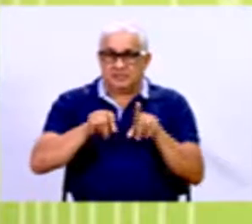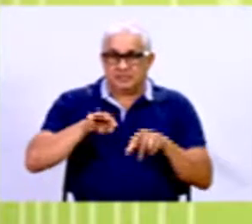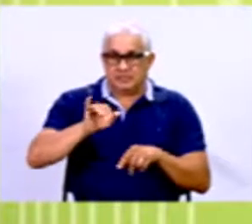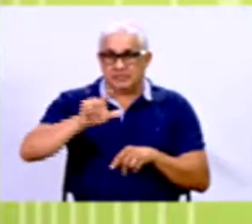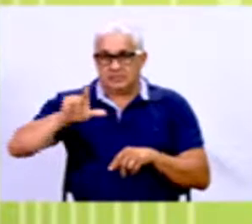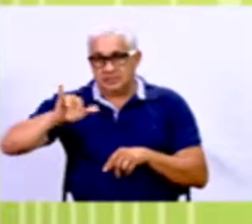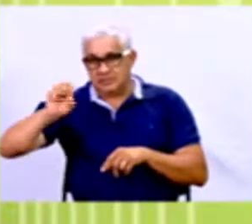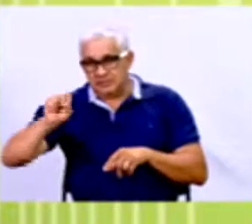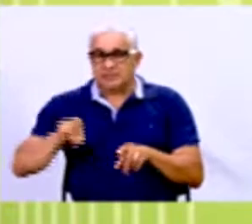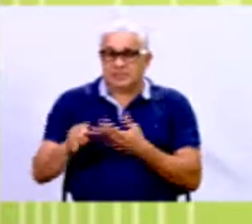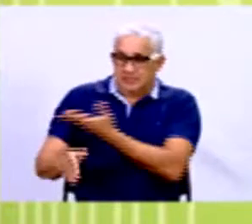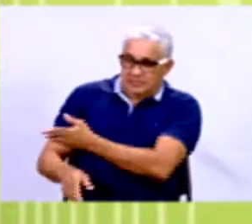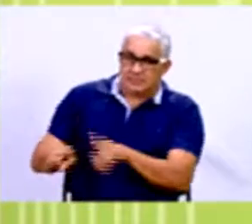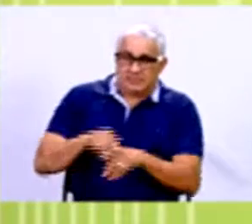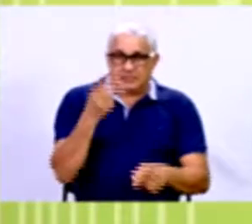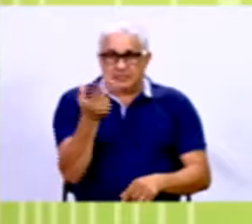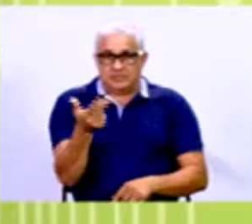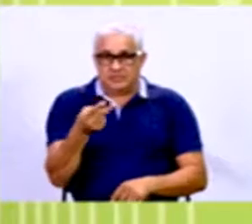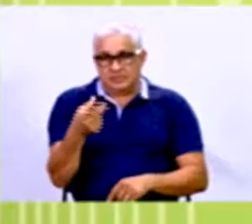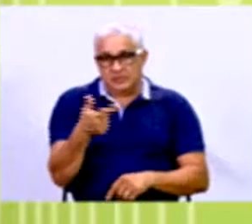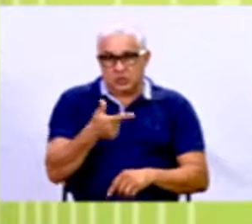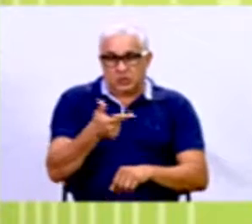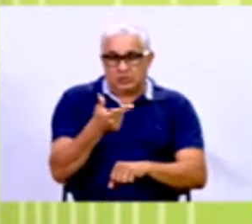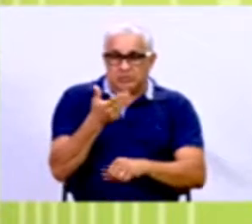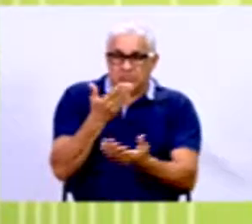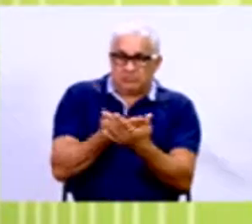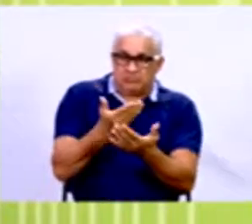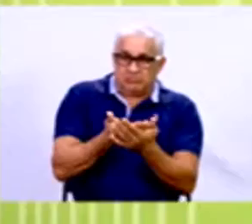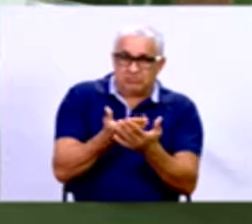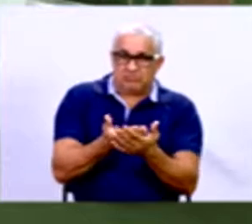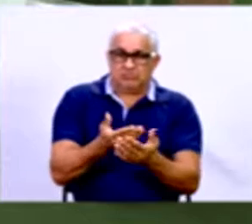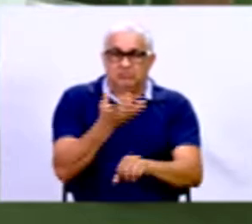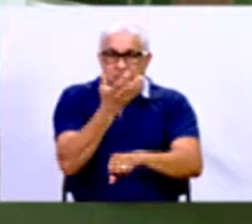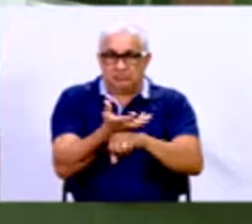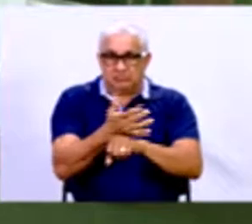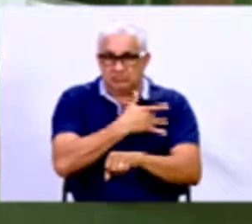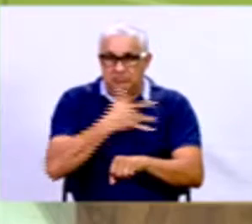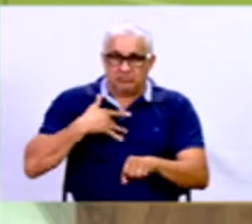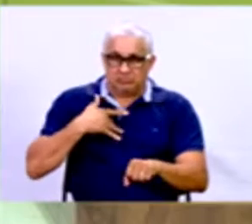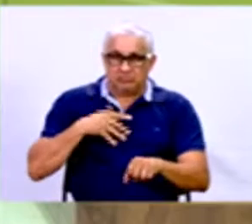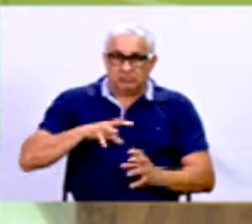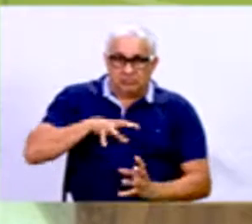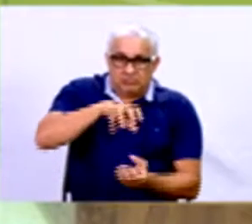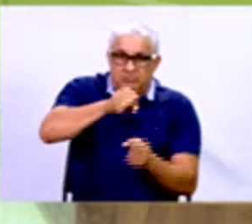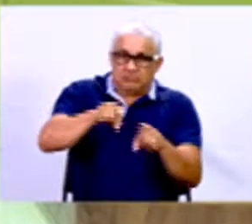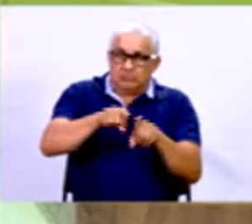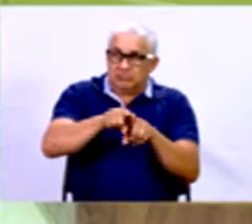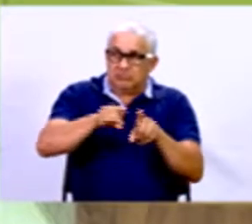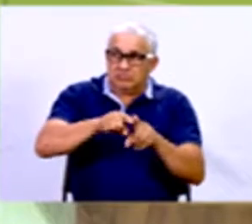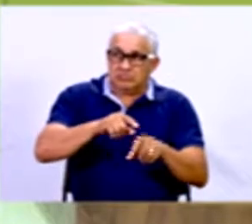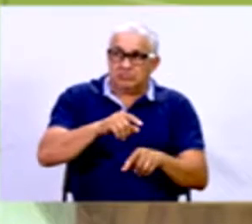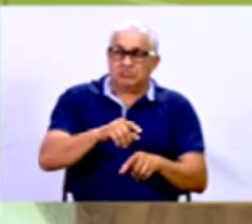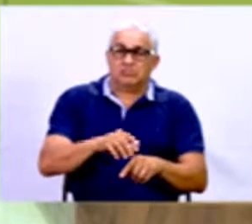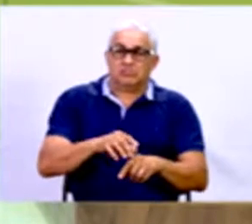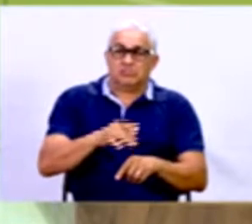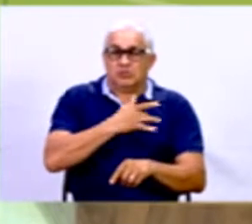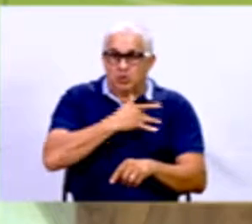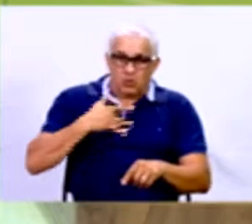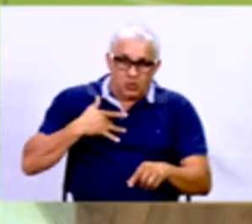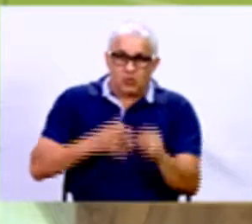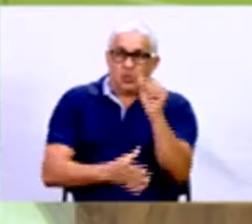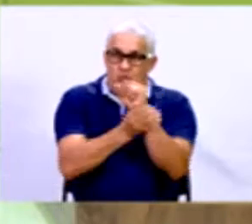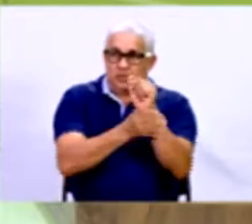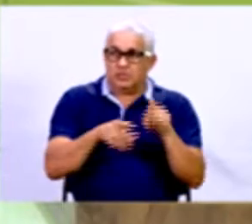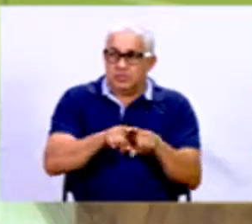nossa disciplina de segurança, meio ambiente e saúde. Professor Willis. Boa noite. Como a Isabel falou, hoje